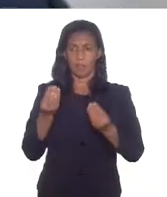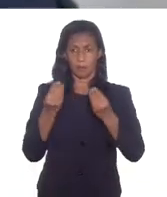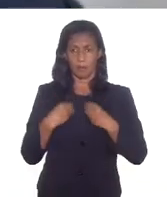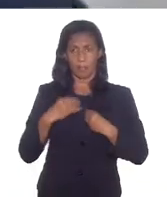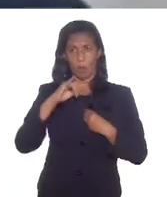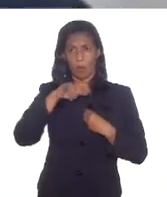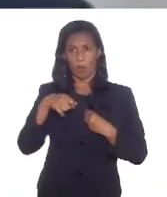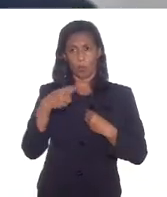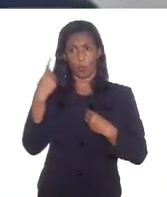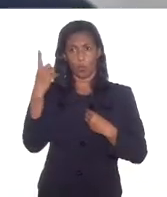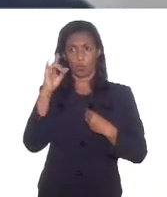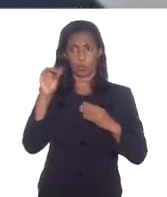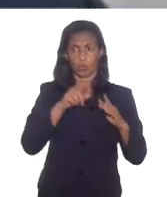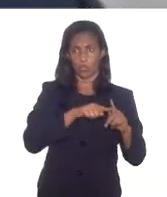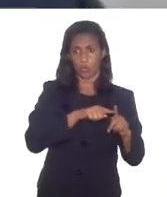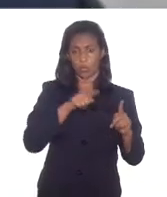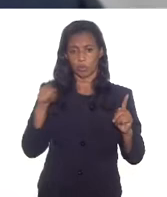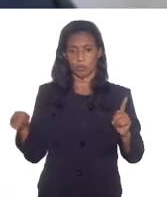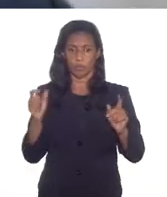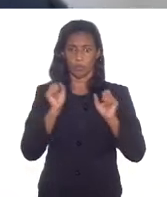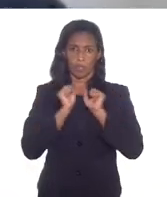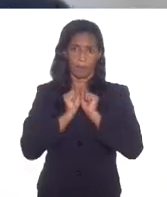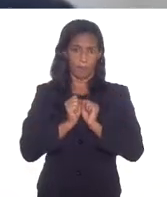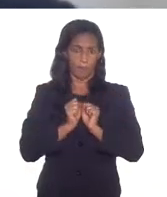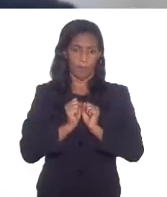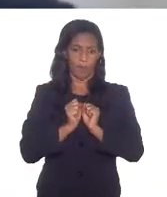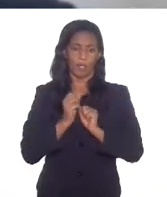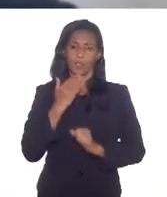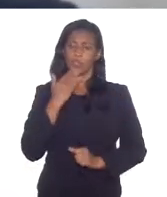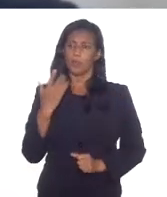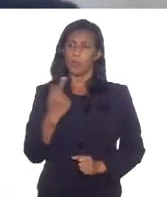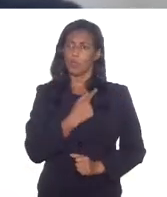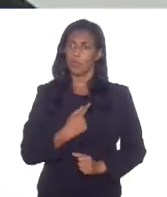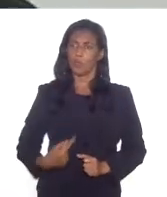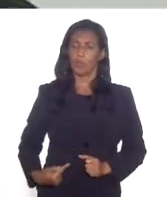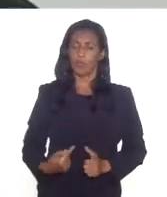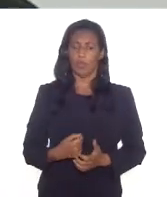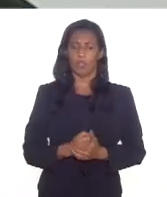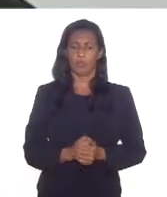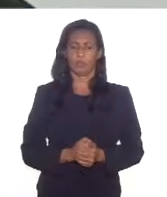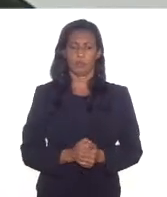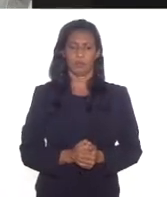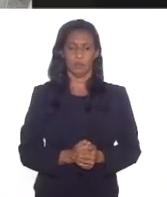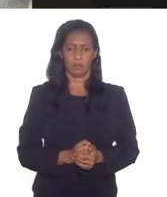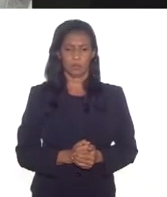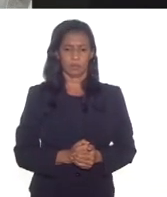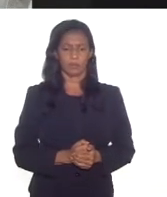Luiz? E aí, qualquer coisa, a gente apela para o governo mandar outra mensagem. Exatamente.